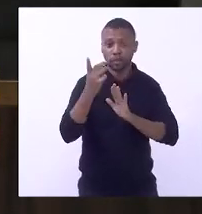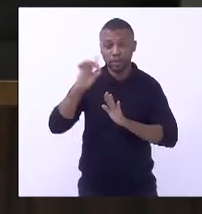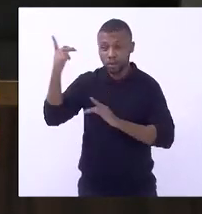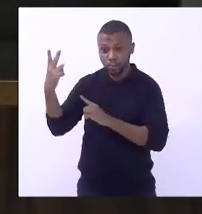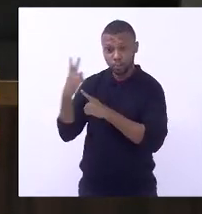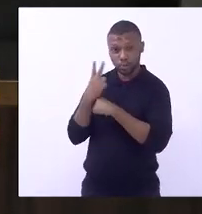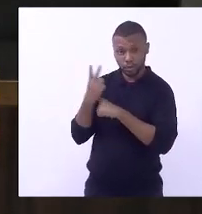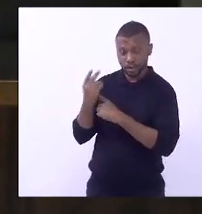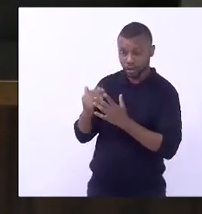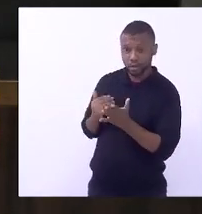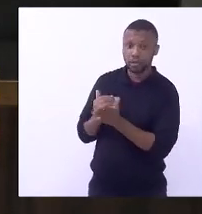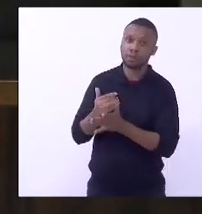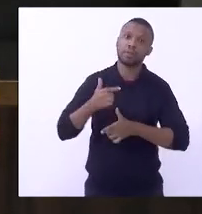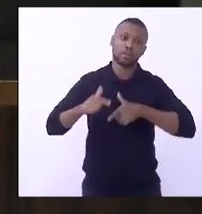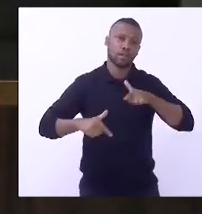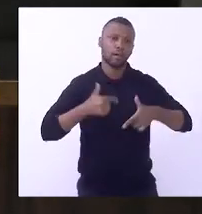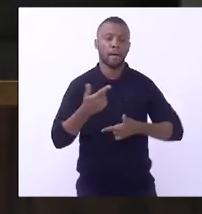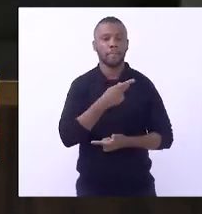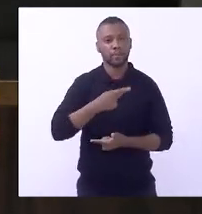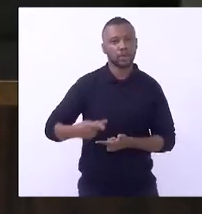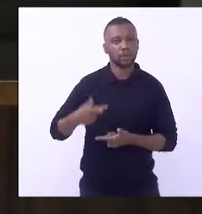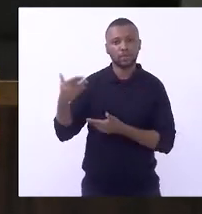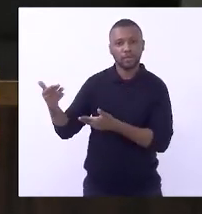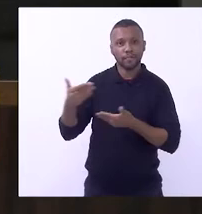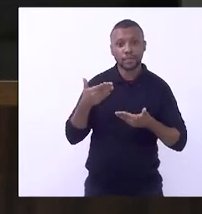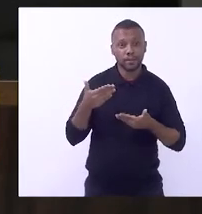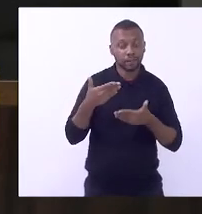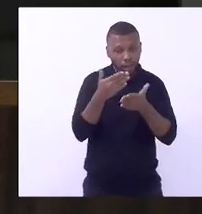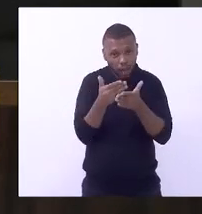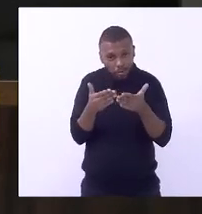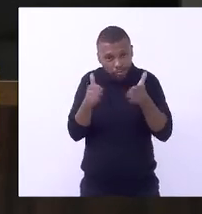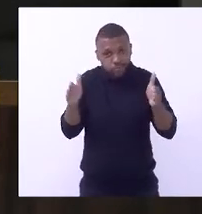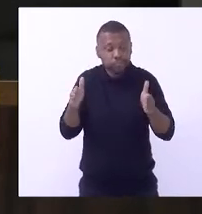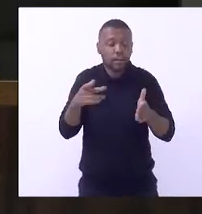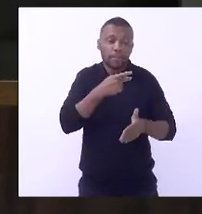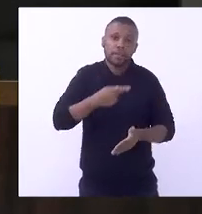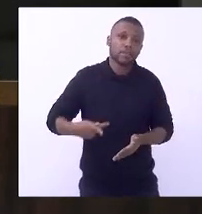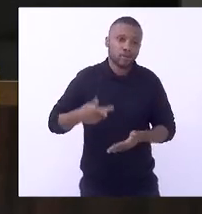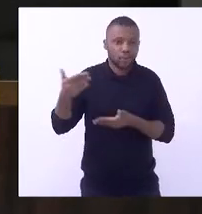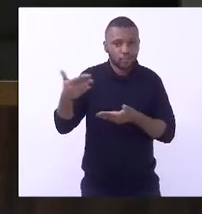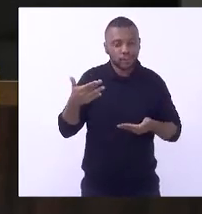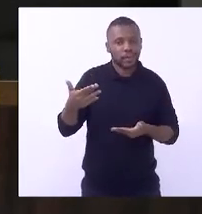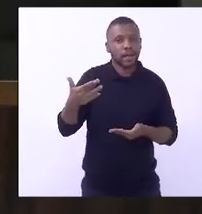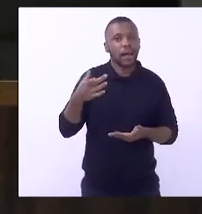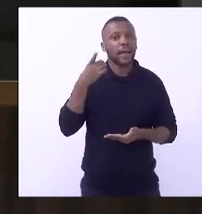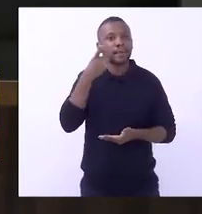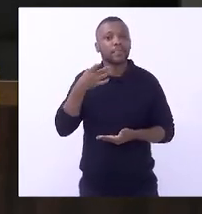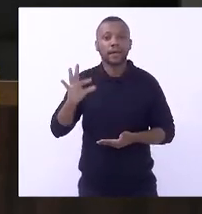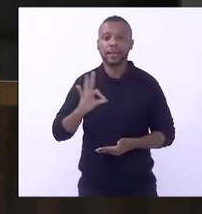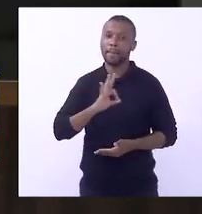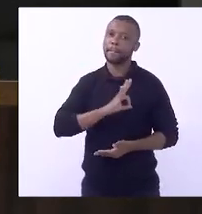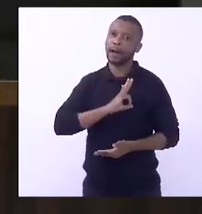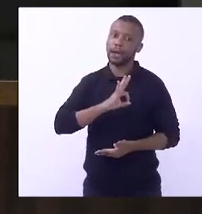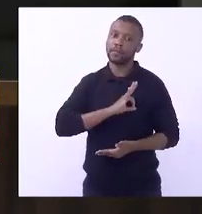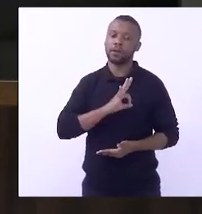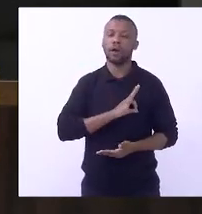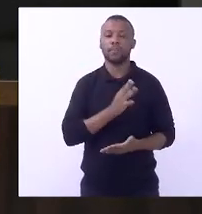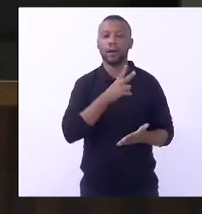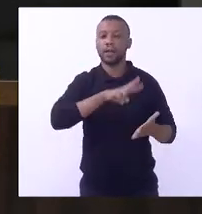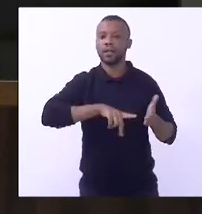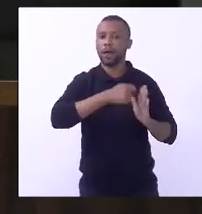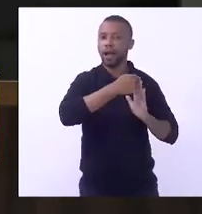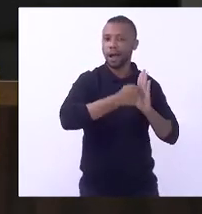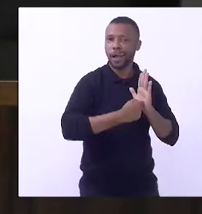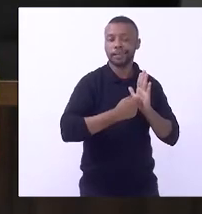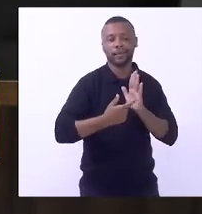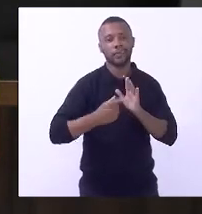os nossos trabalhos. A presidência convida a deputada está aberta a sessão. A presidência convida a deputada Marta Rocha a fazer a leitura da ata da sessão